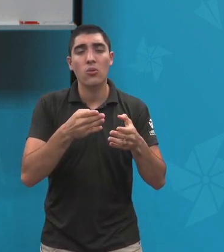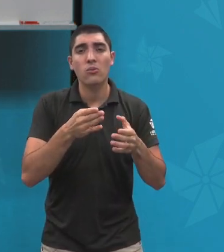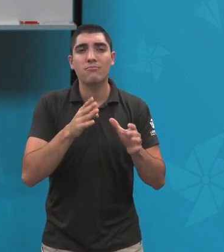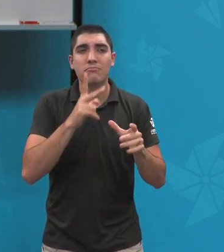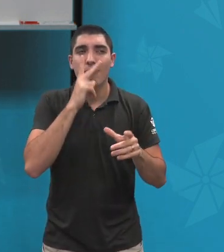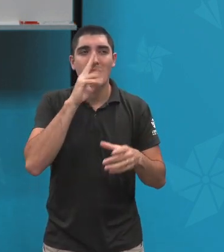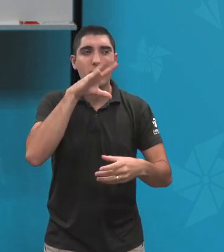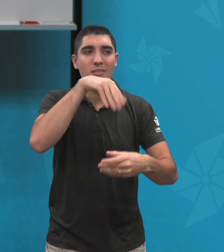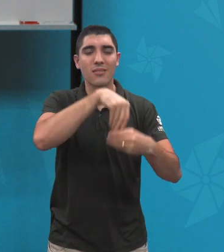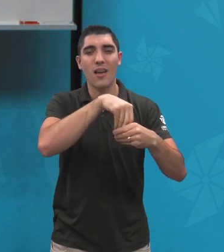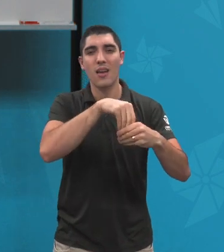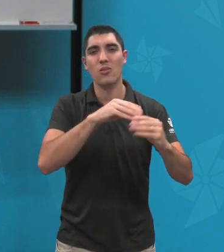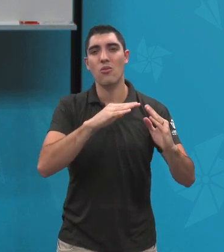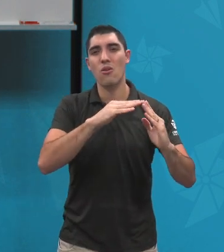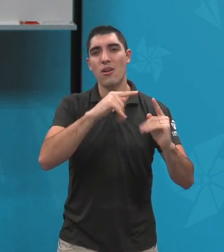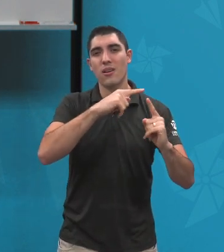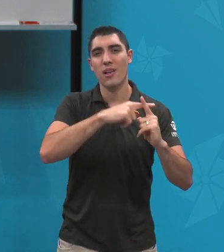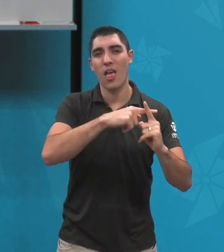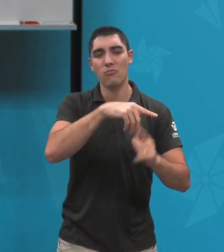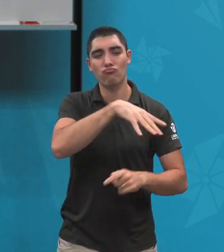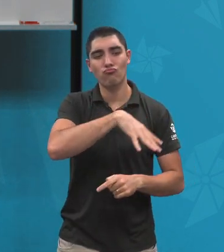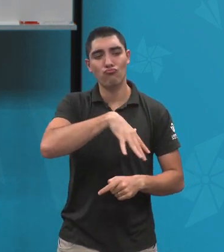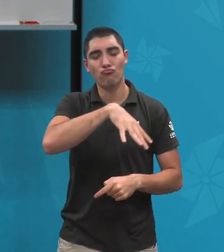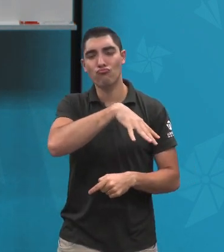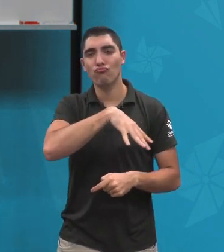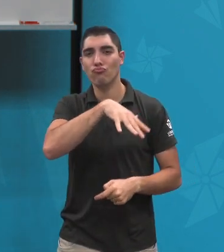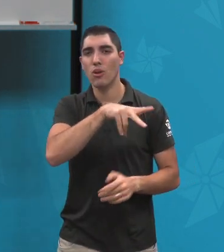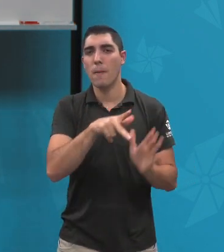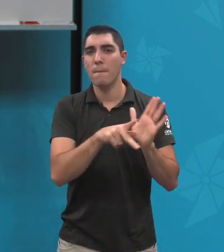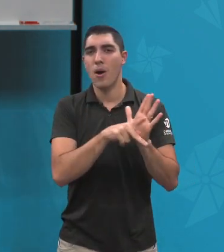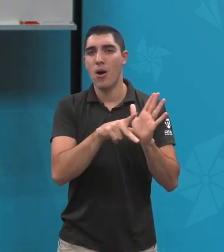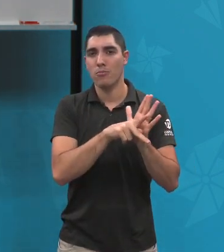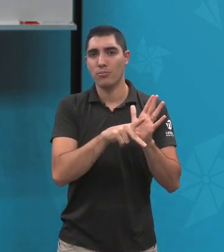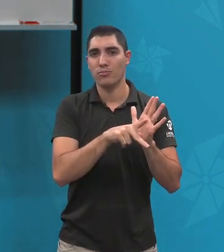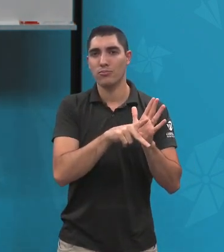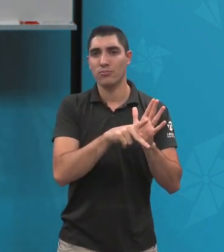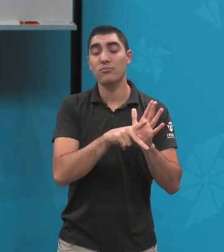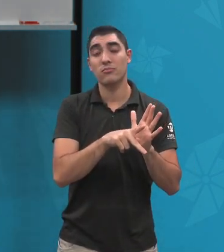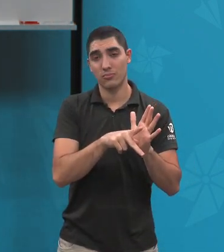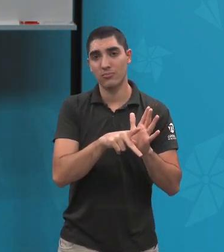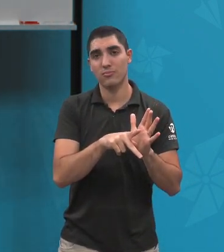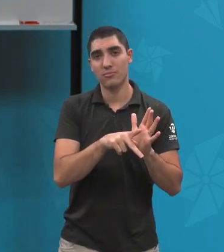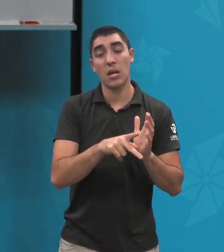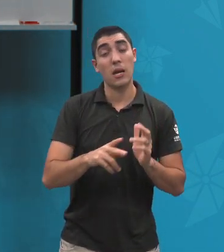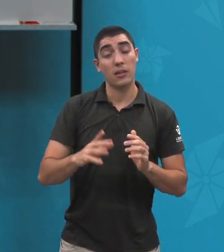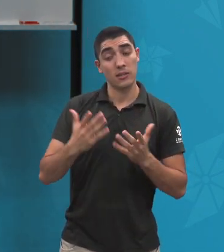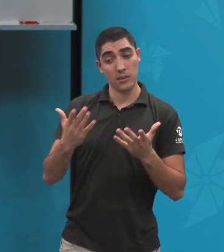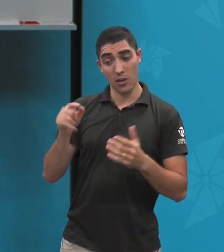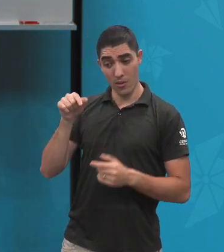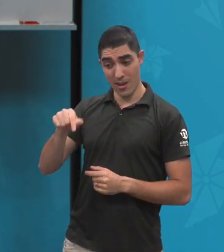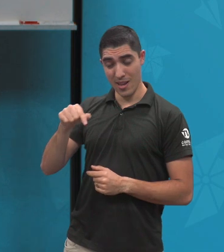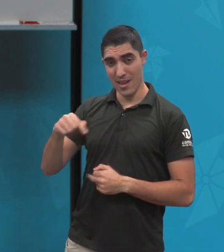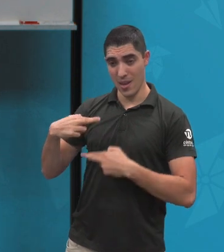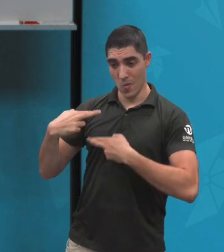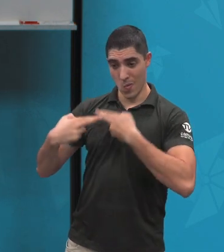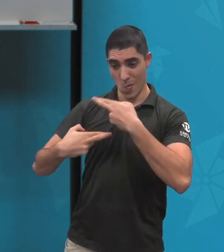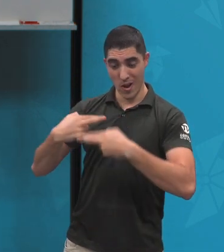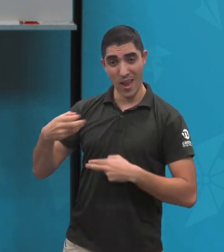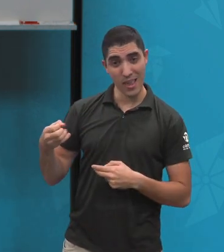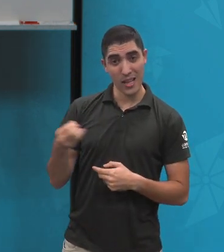alicerces, bases, que estavam na construção desse mundo do